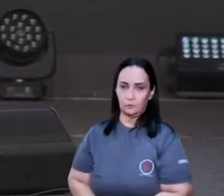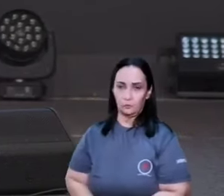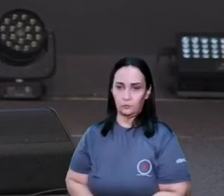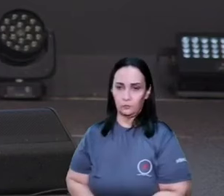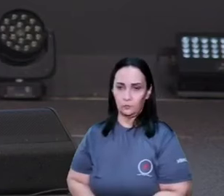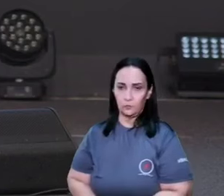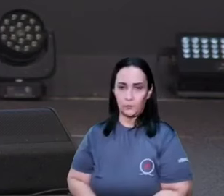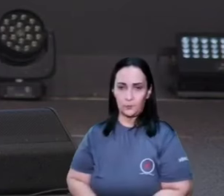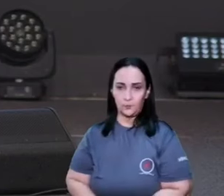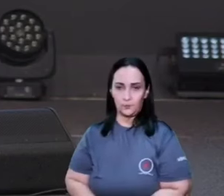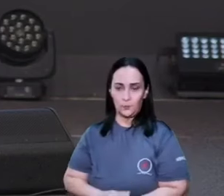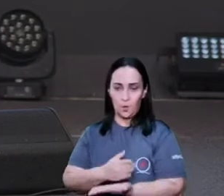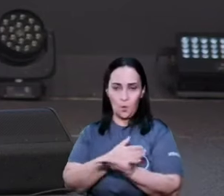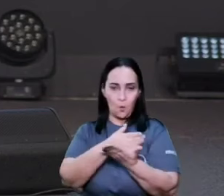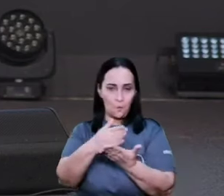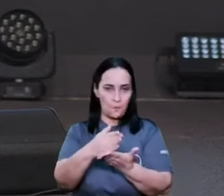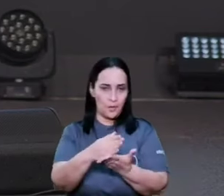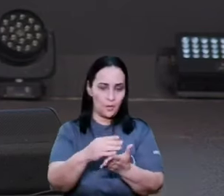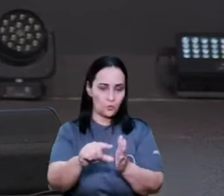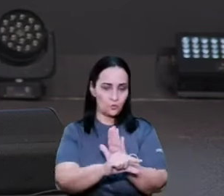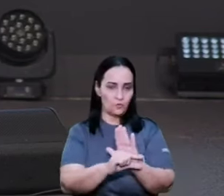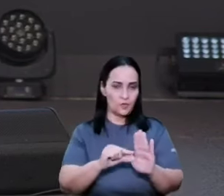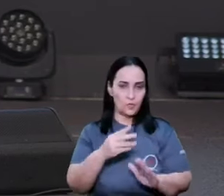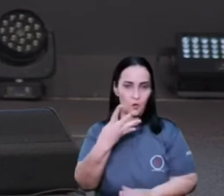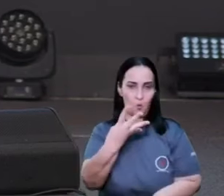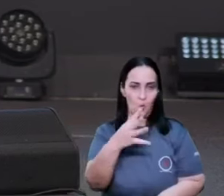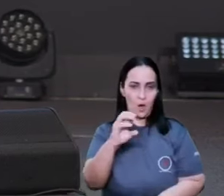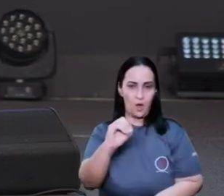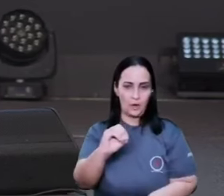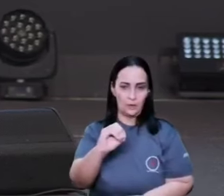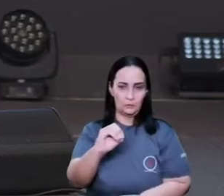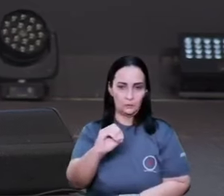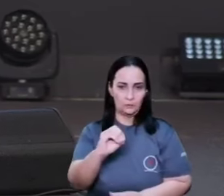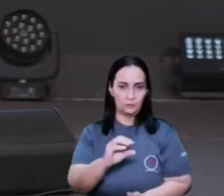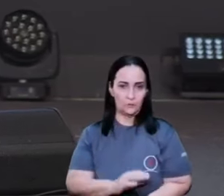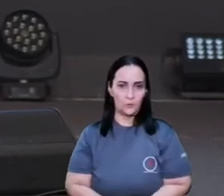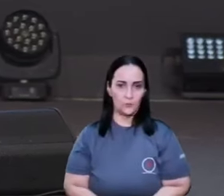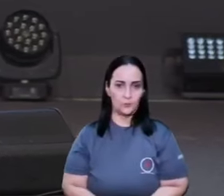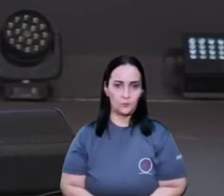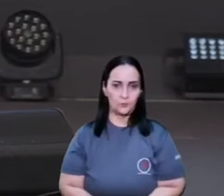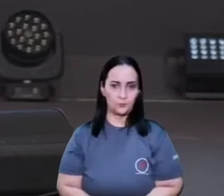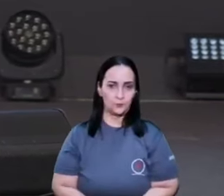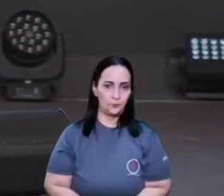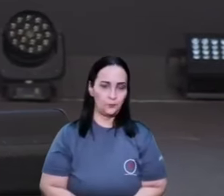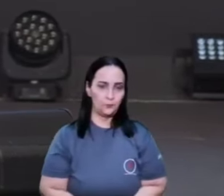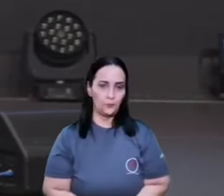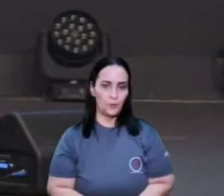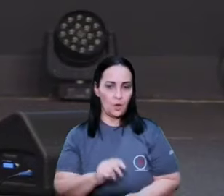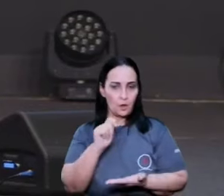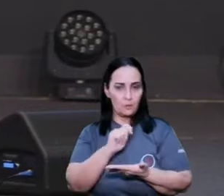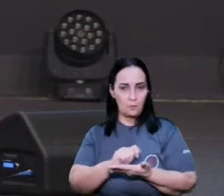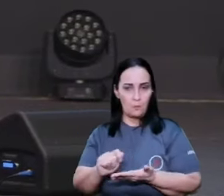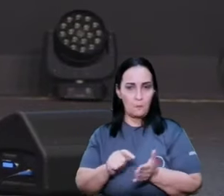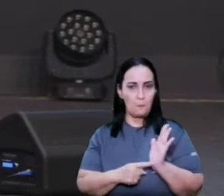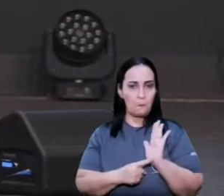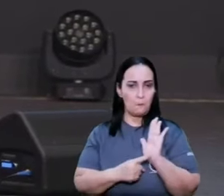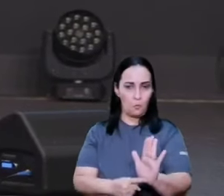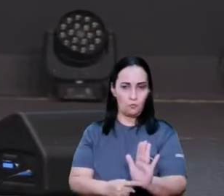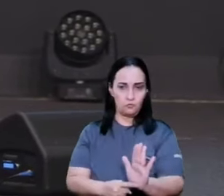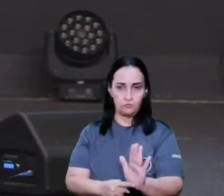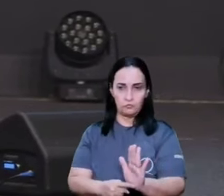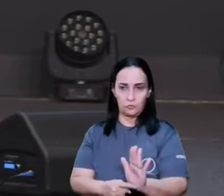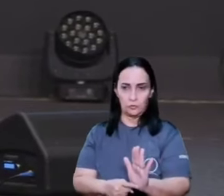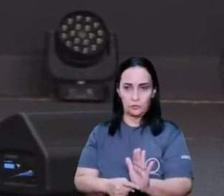início do versículo 40 vê se está escrito exatamente assim e disse-lhe